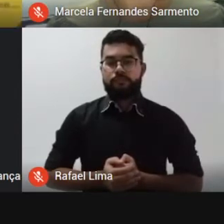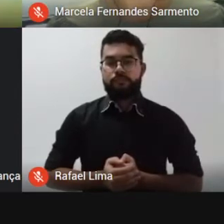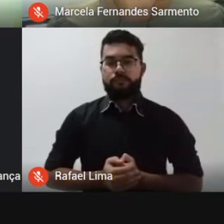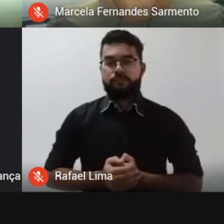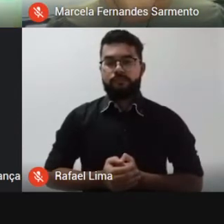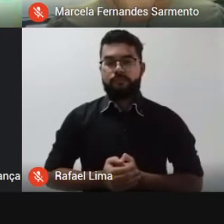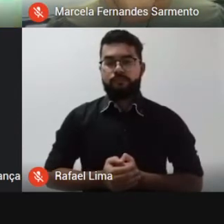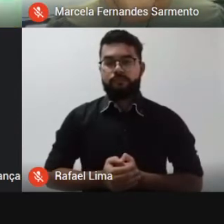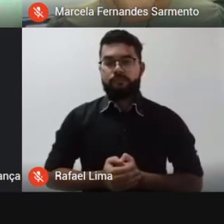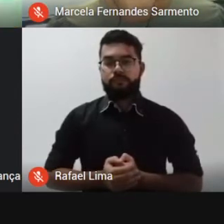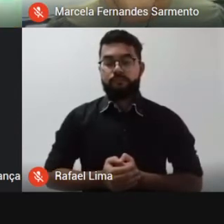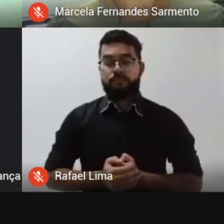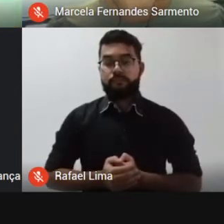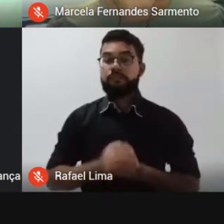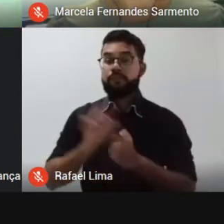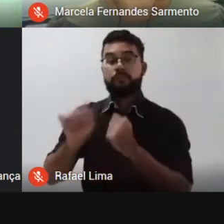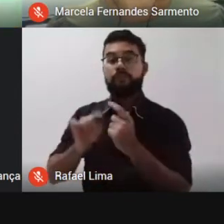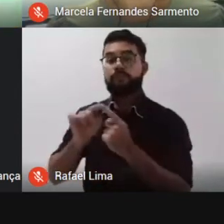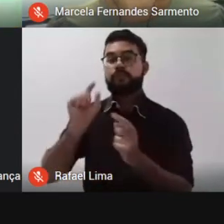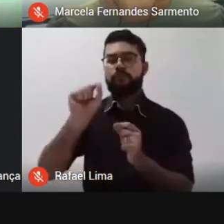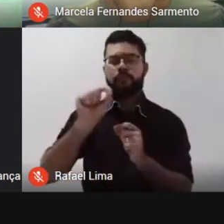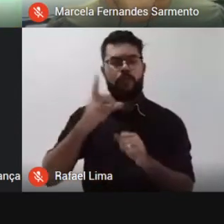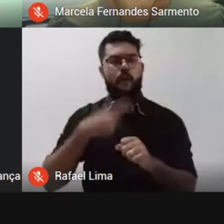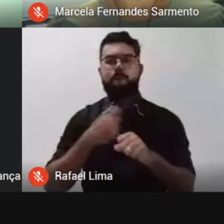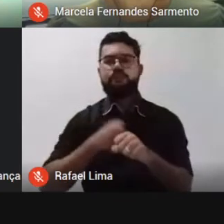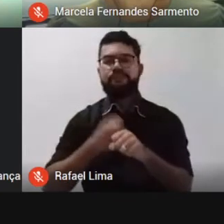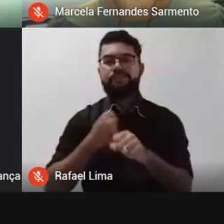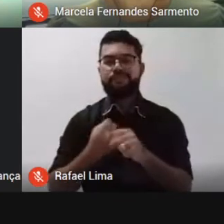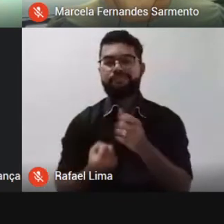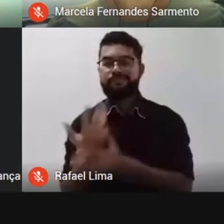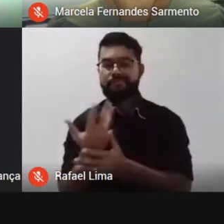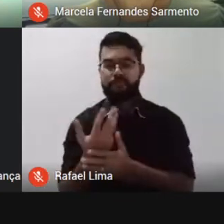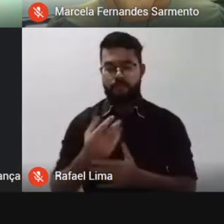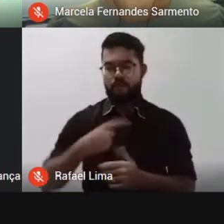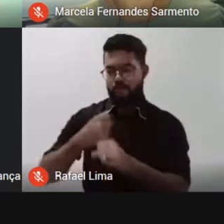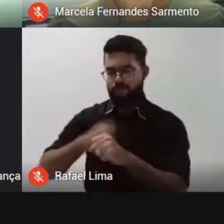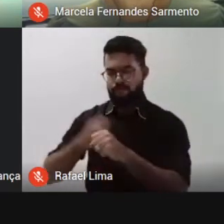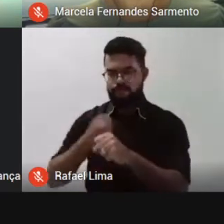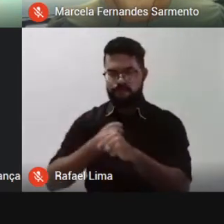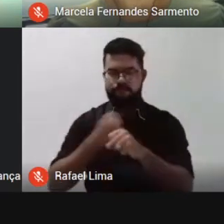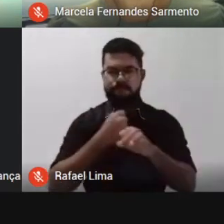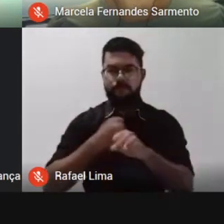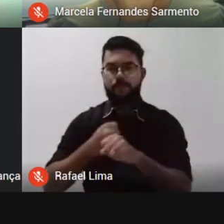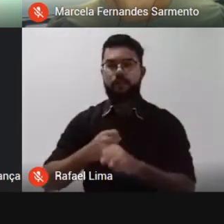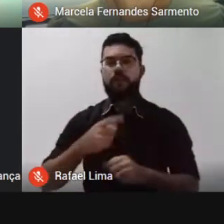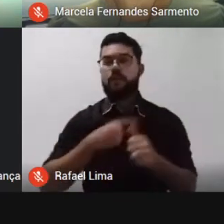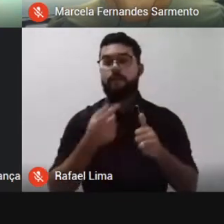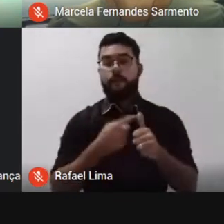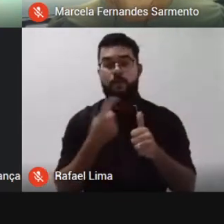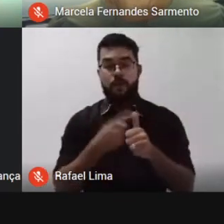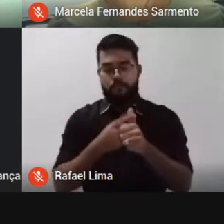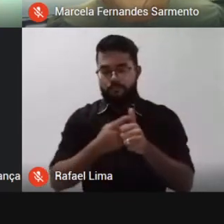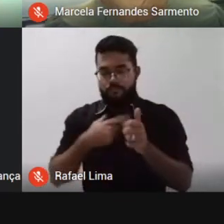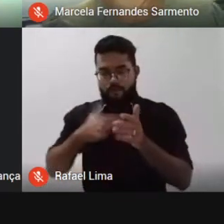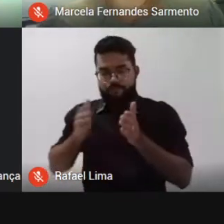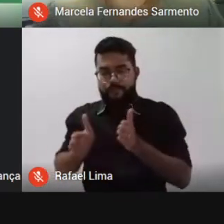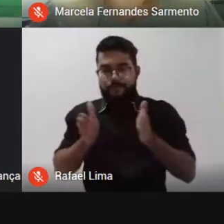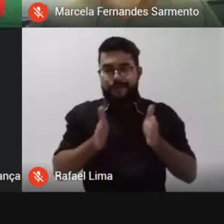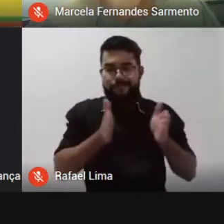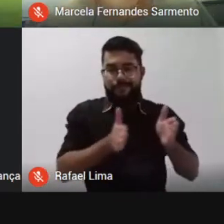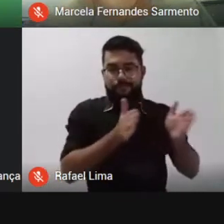Com relação à confecção. Então, para confeccionar, a gente dividiu em várias etapas. A gente começou